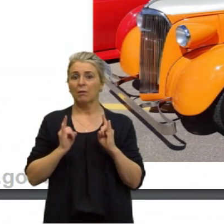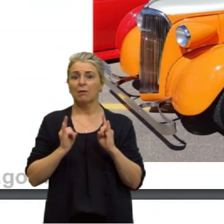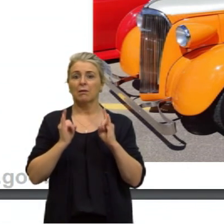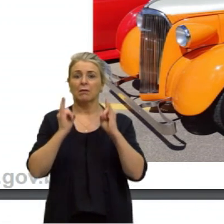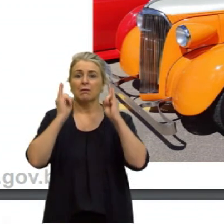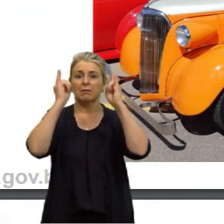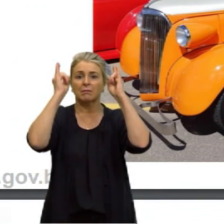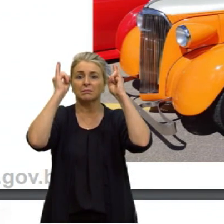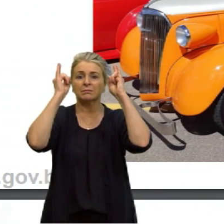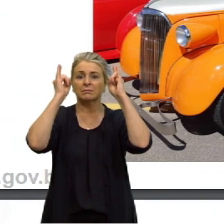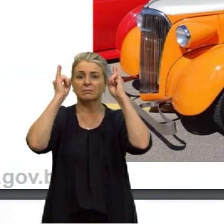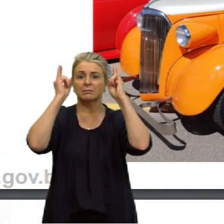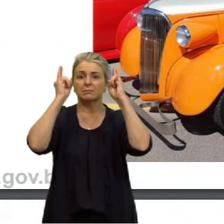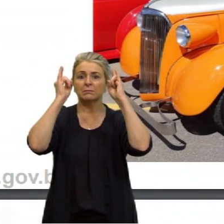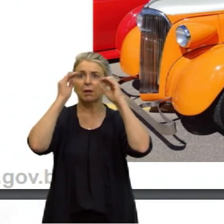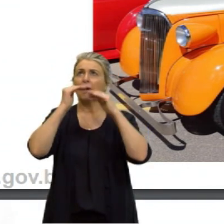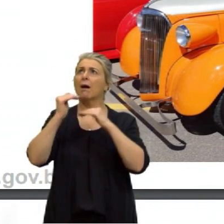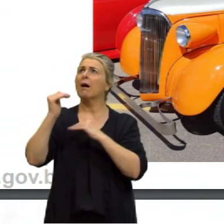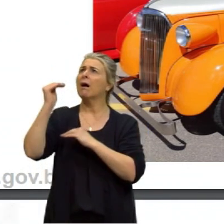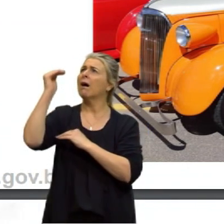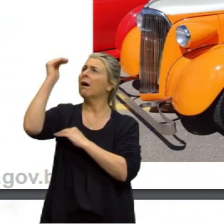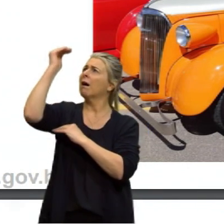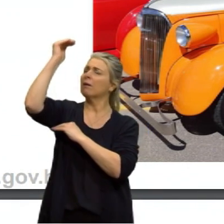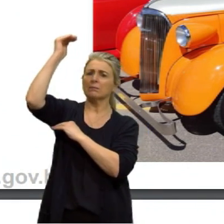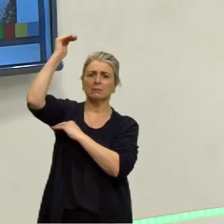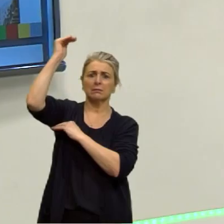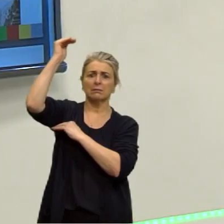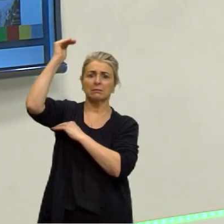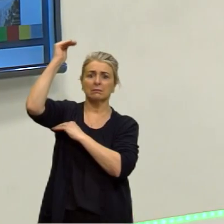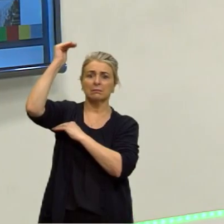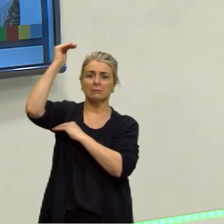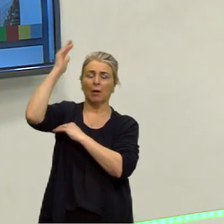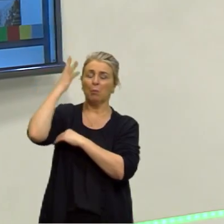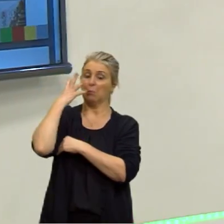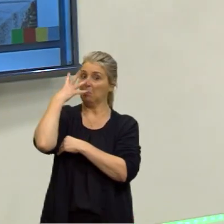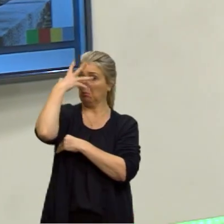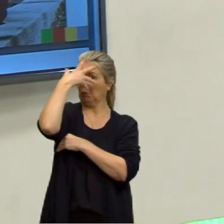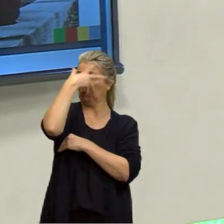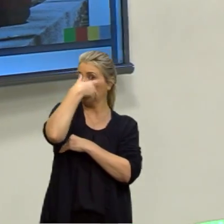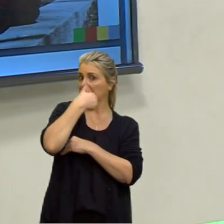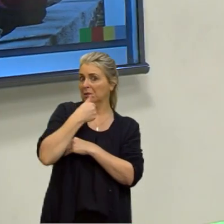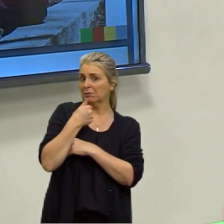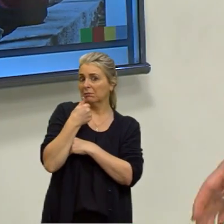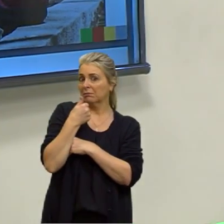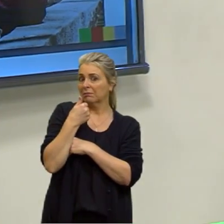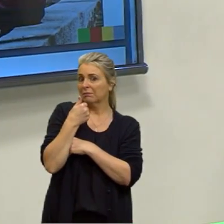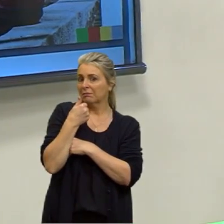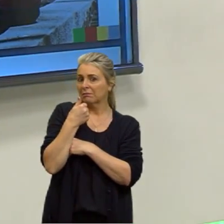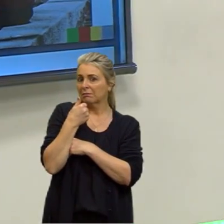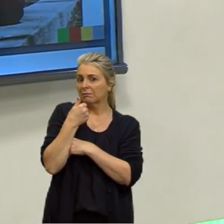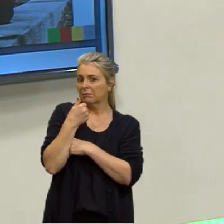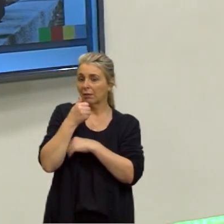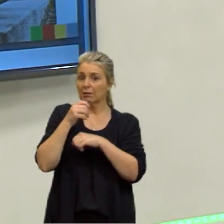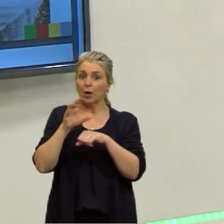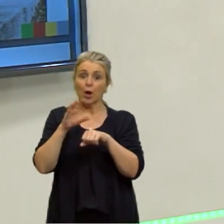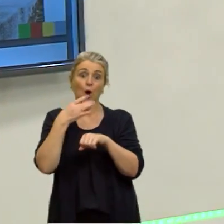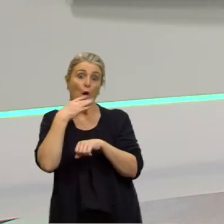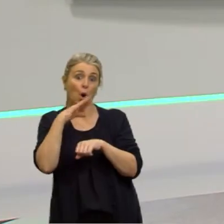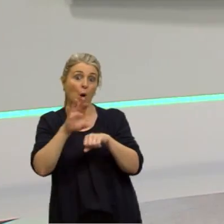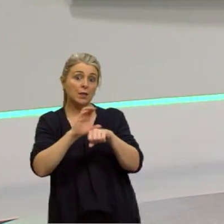eu posso dizer que esse prédio é ao tom que ele é bonito que ele é cinza